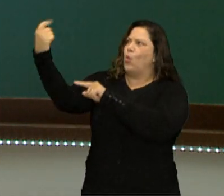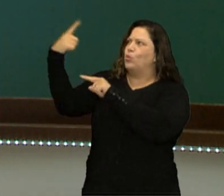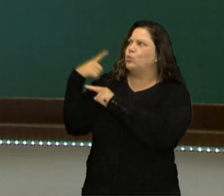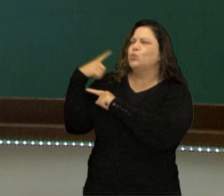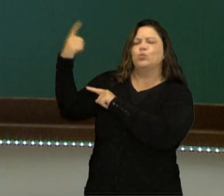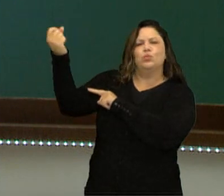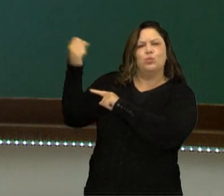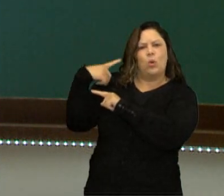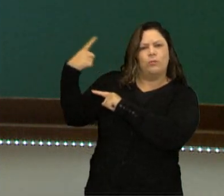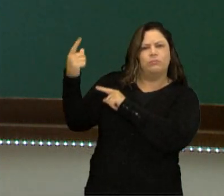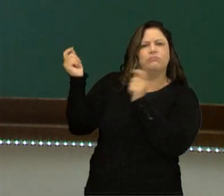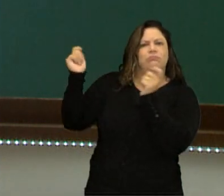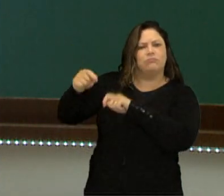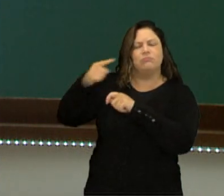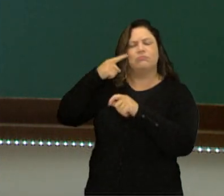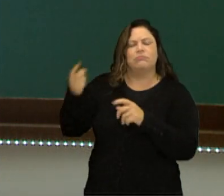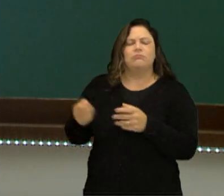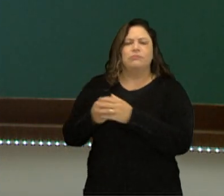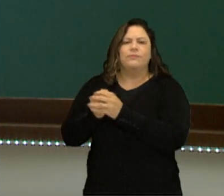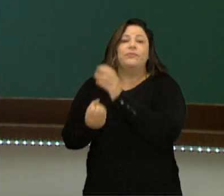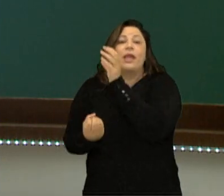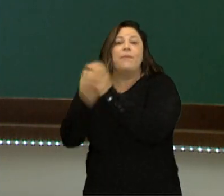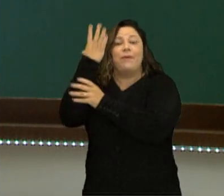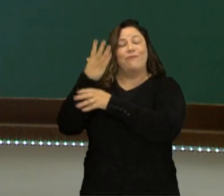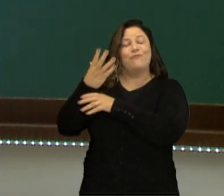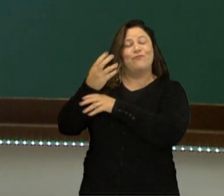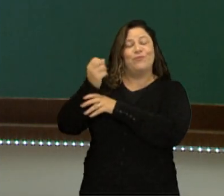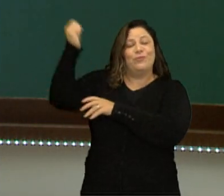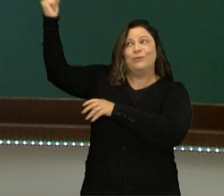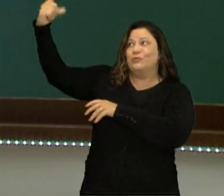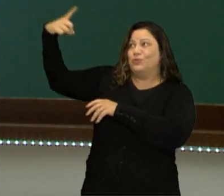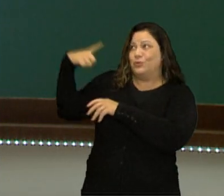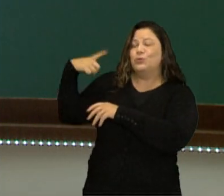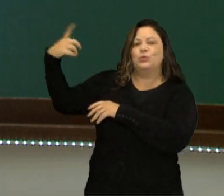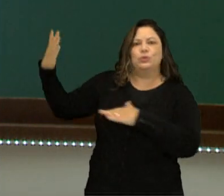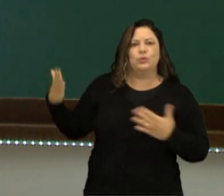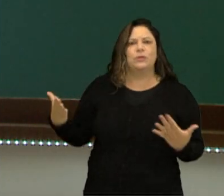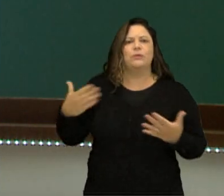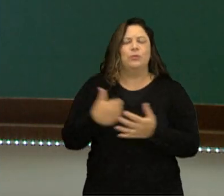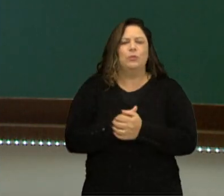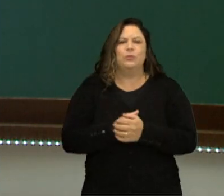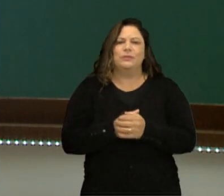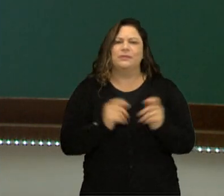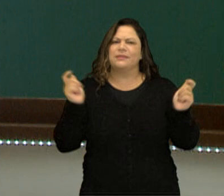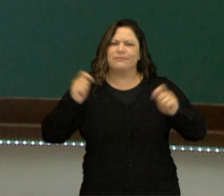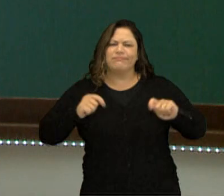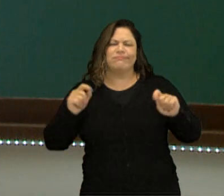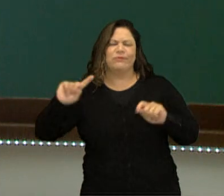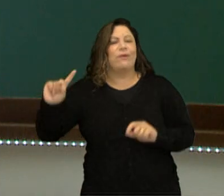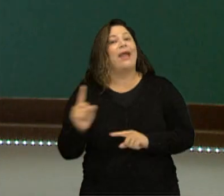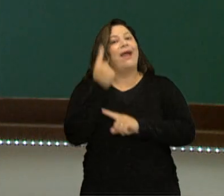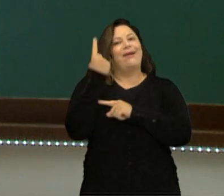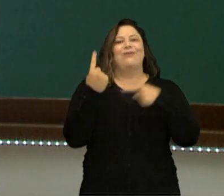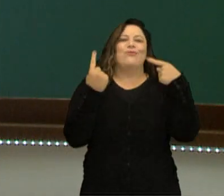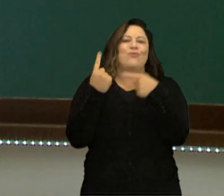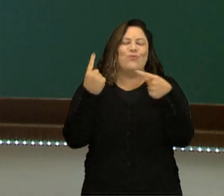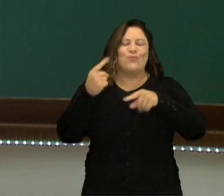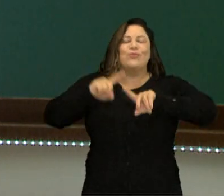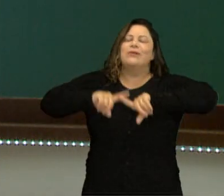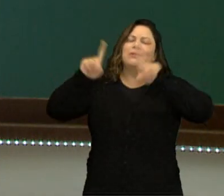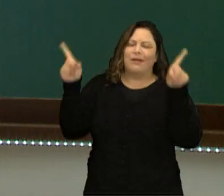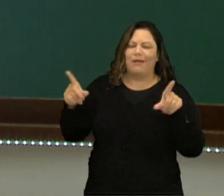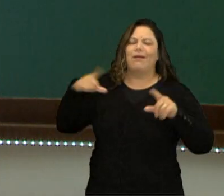né? O Sol é uma fonte de luz e é algo, né? Não é a única fonte que emite luz, é óbvio, mas ela